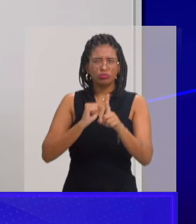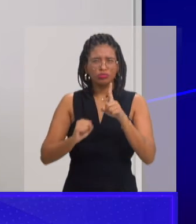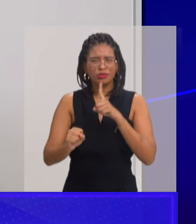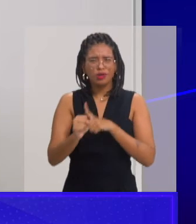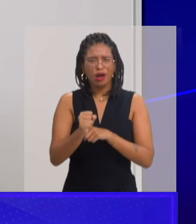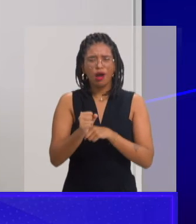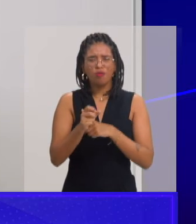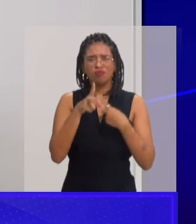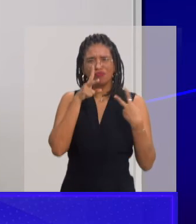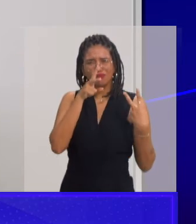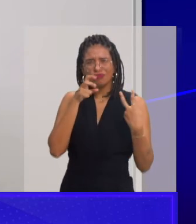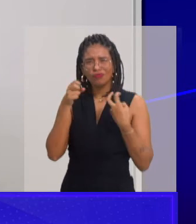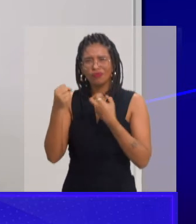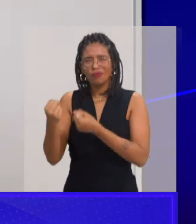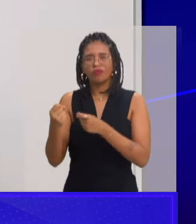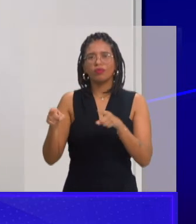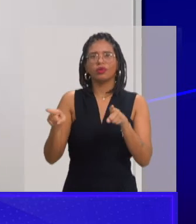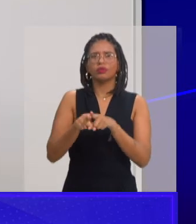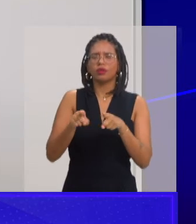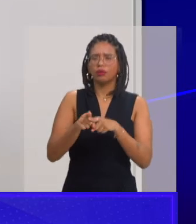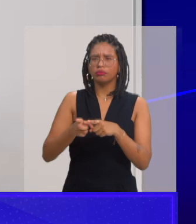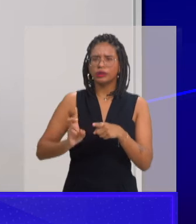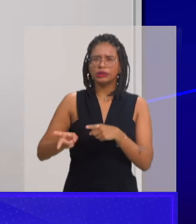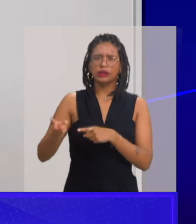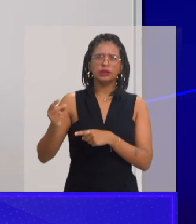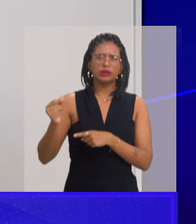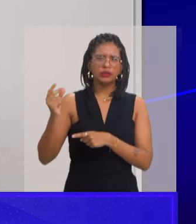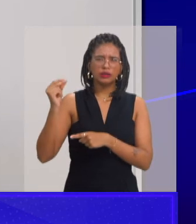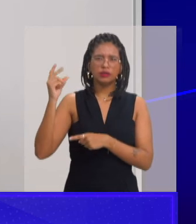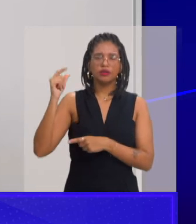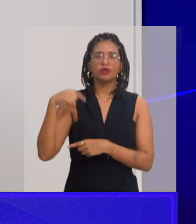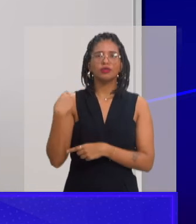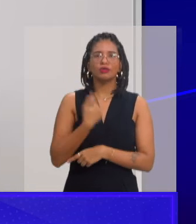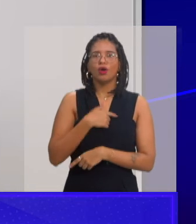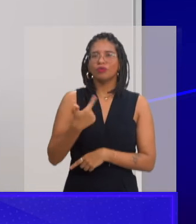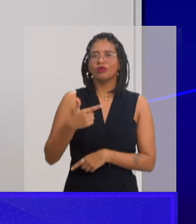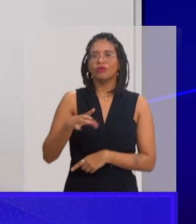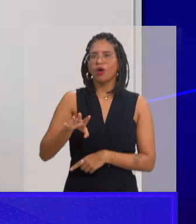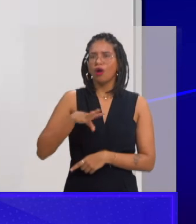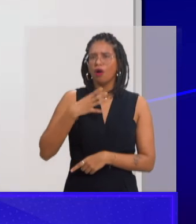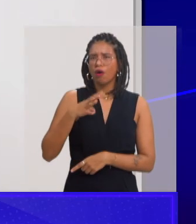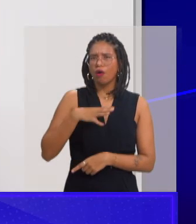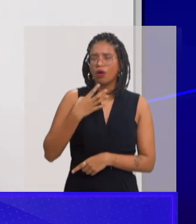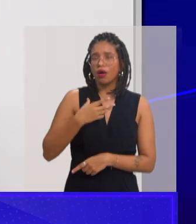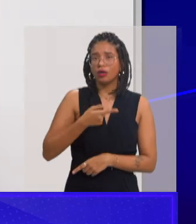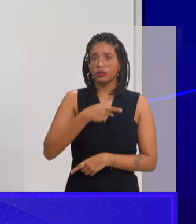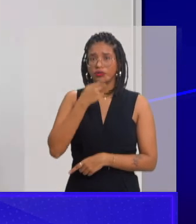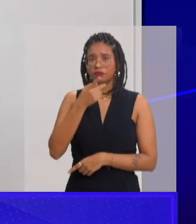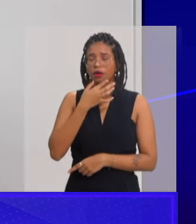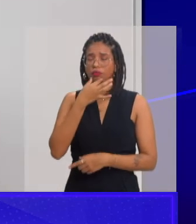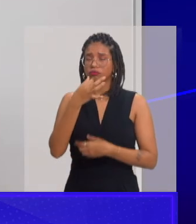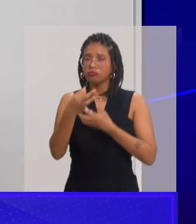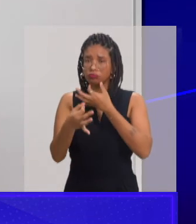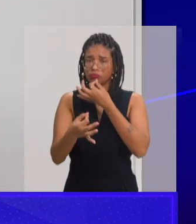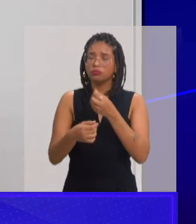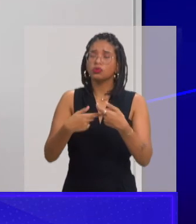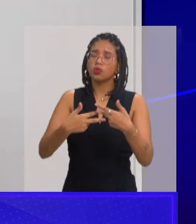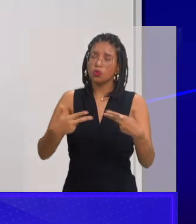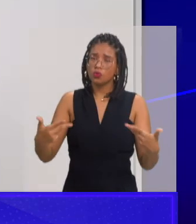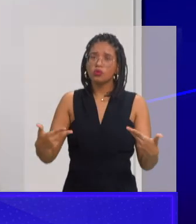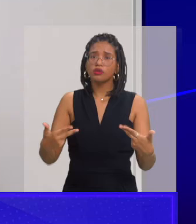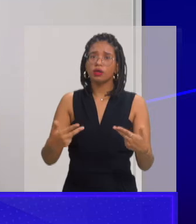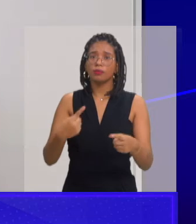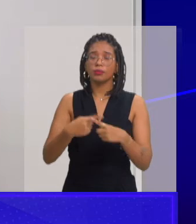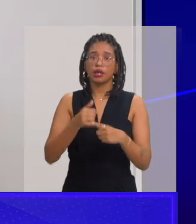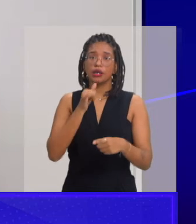social e político muito forte, e por muito tempo a gente não teve coragem de dizer coisas que mereciam ser